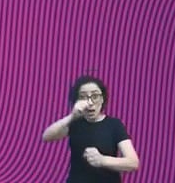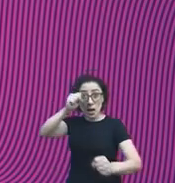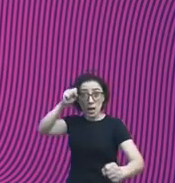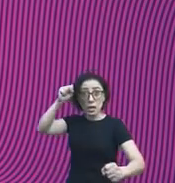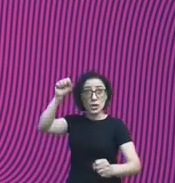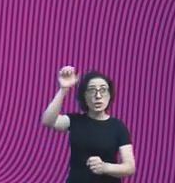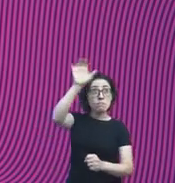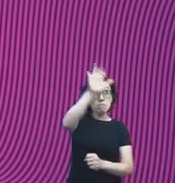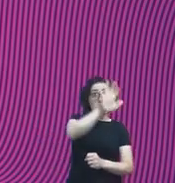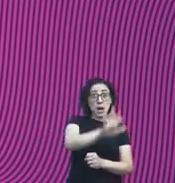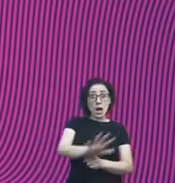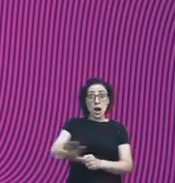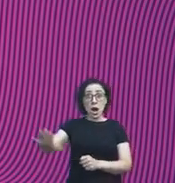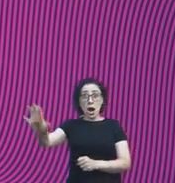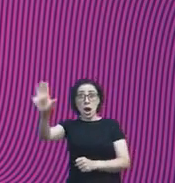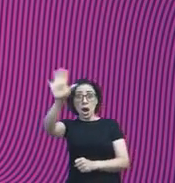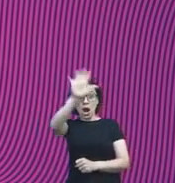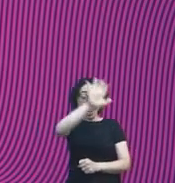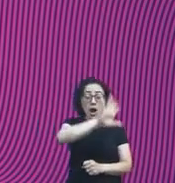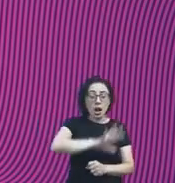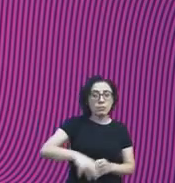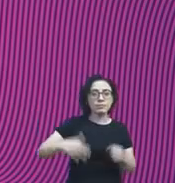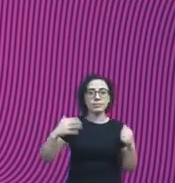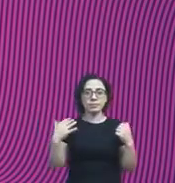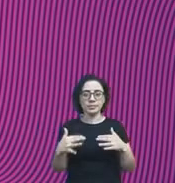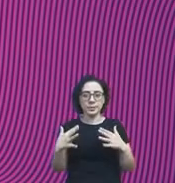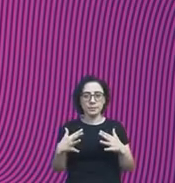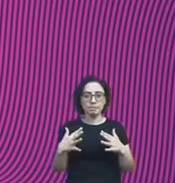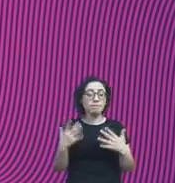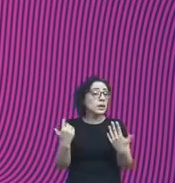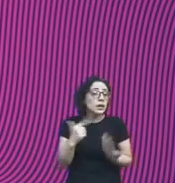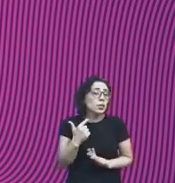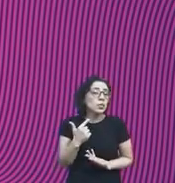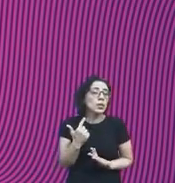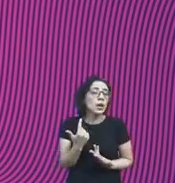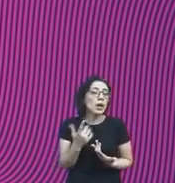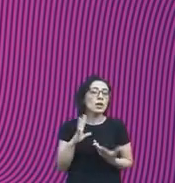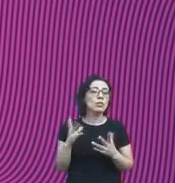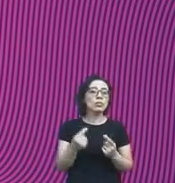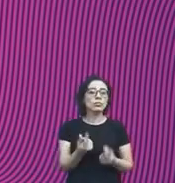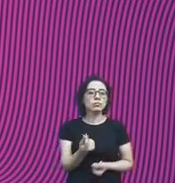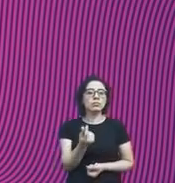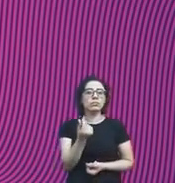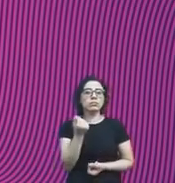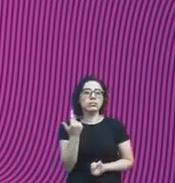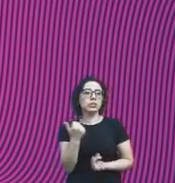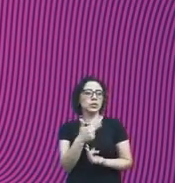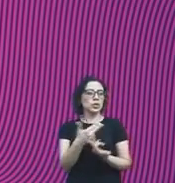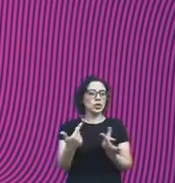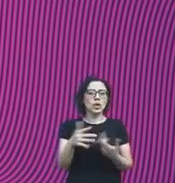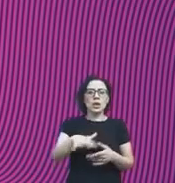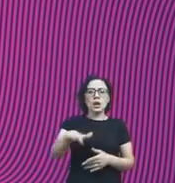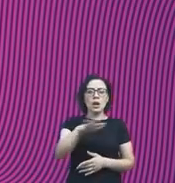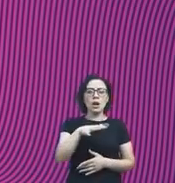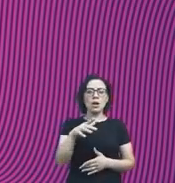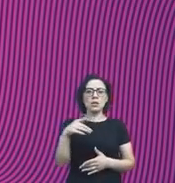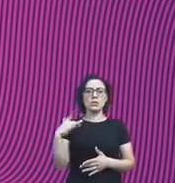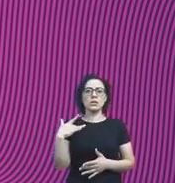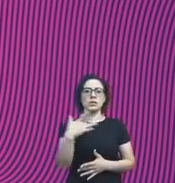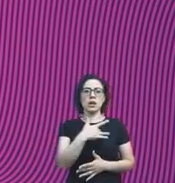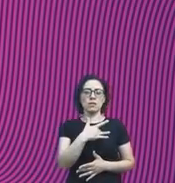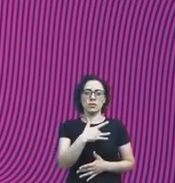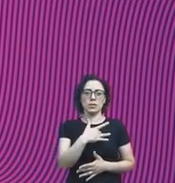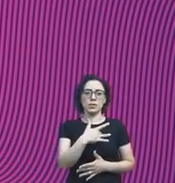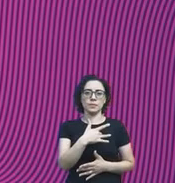não há recursos disponíveis para um avanço extraordinário da saúde privada. O sistema de